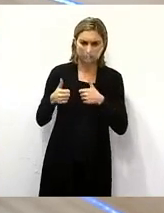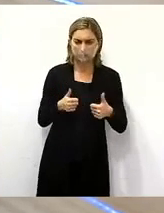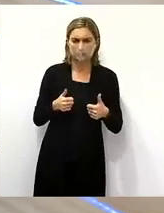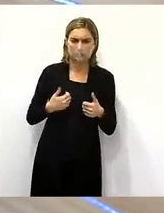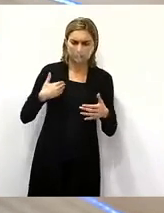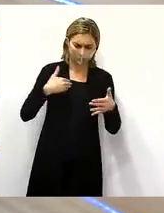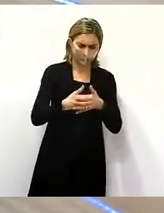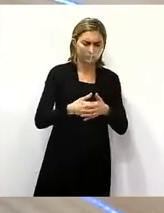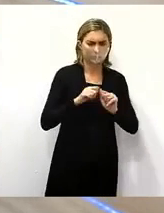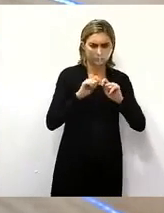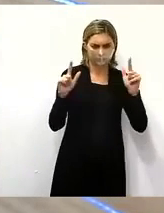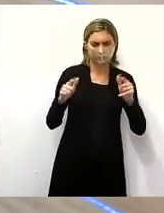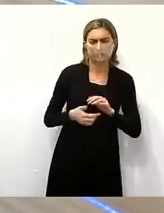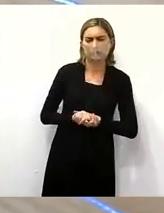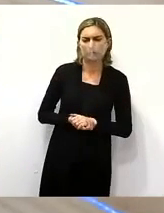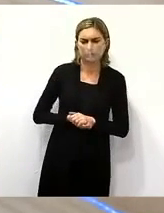Vamos para a próxima questão.